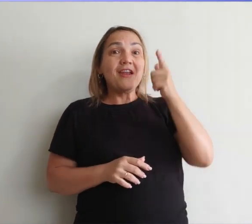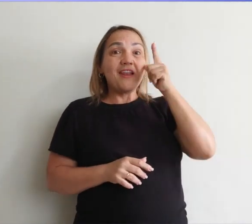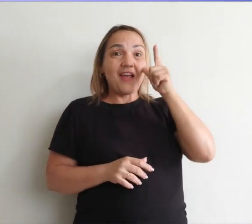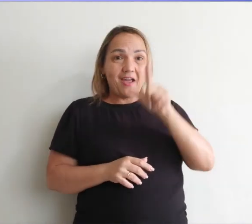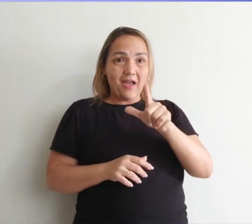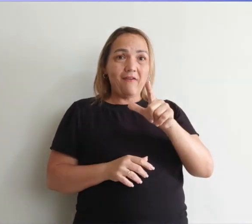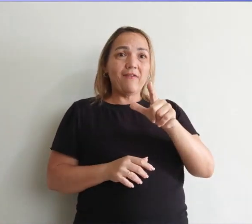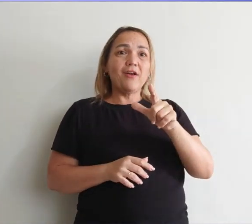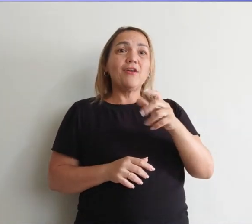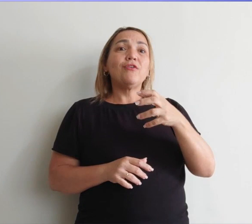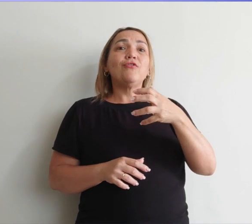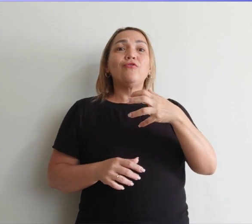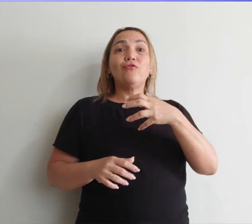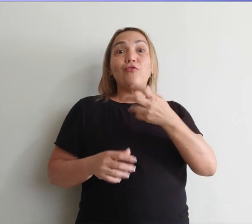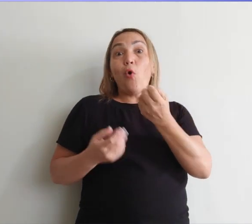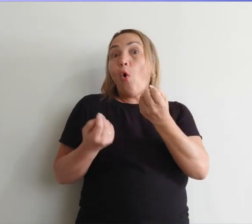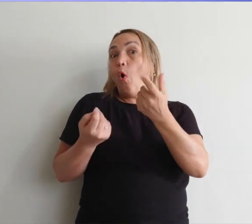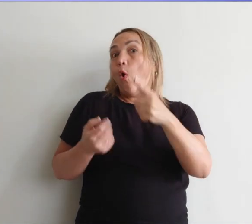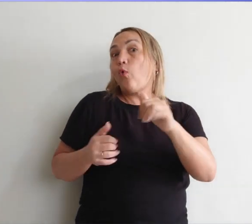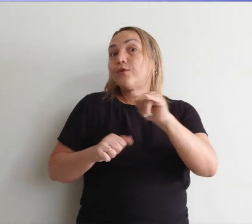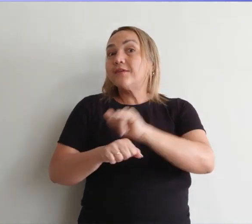outras formas, digamos assim,